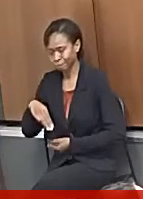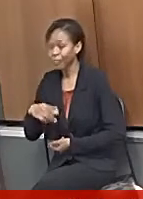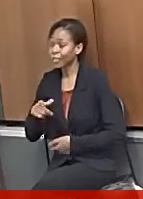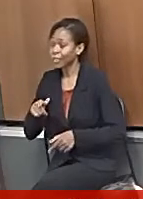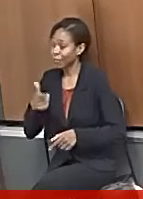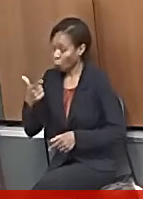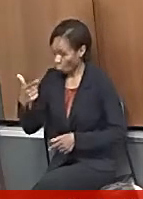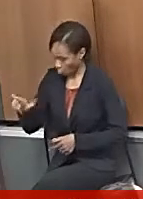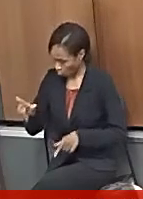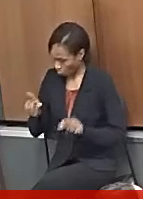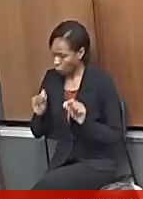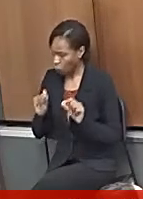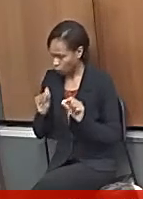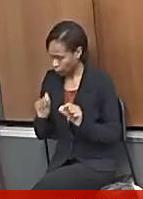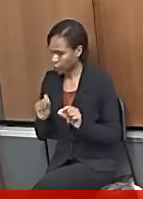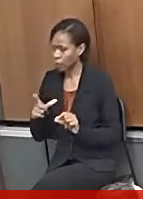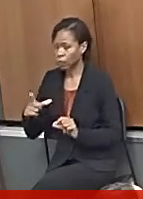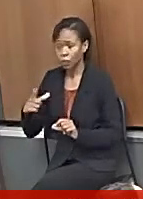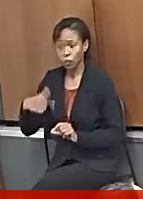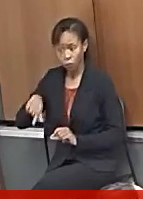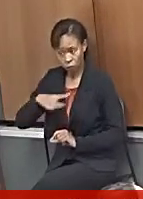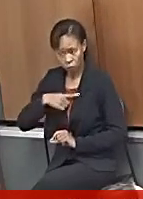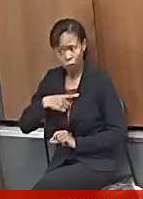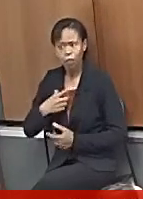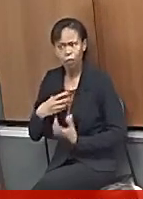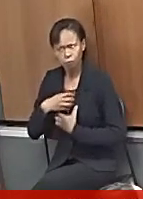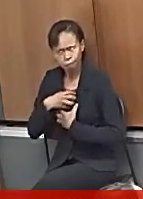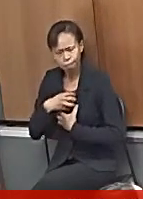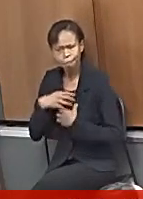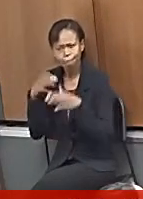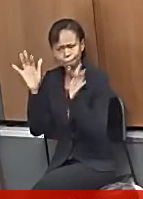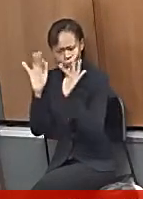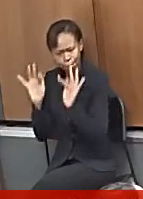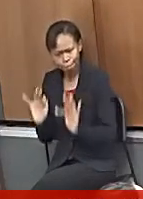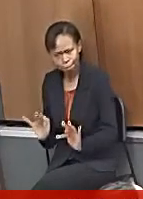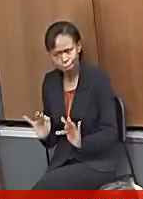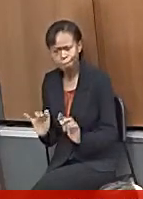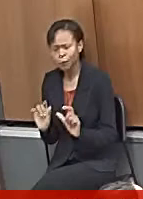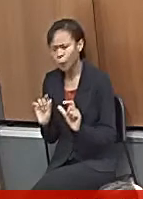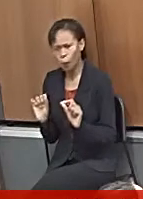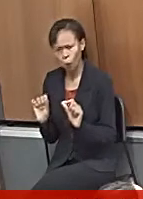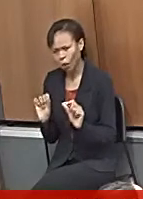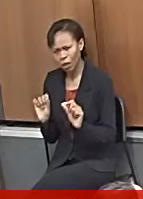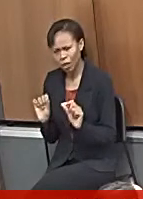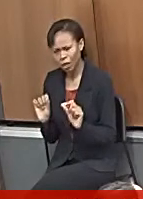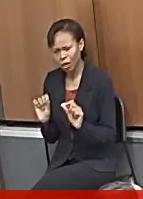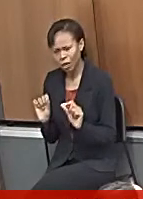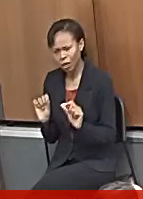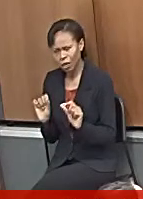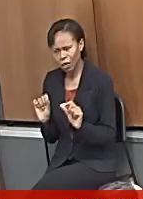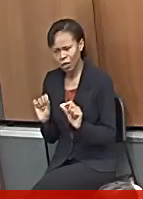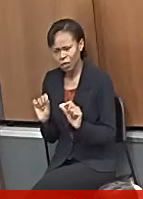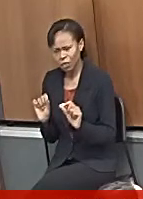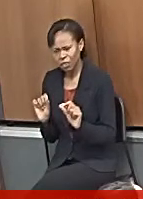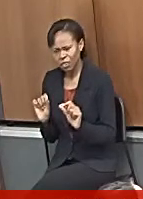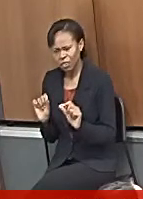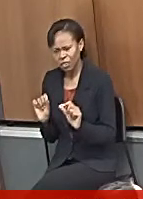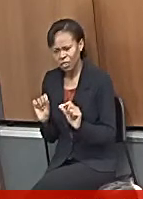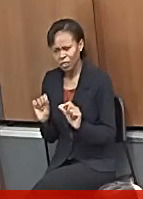né nós temos a felicidade de uma prova muito forte